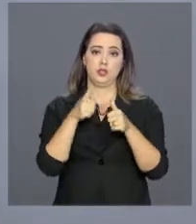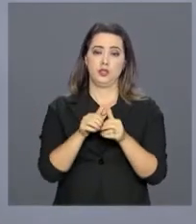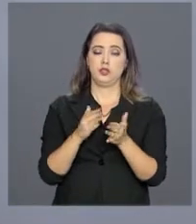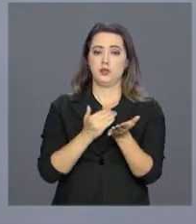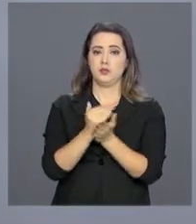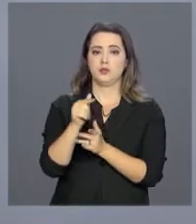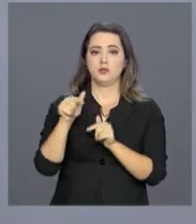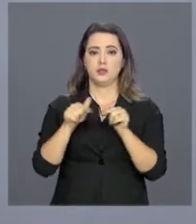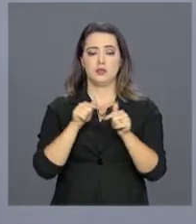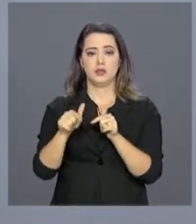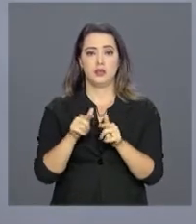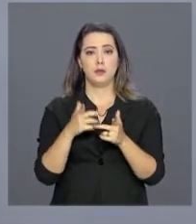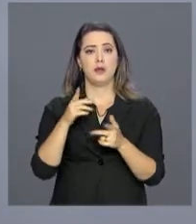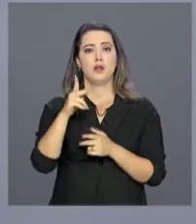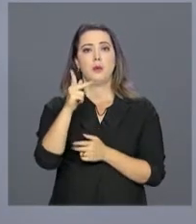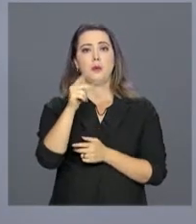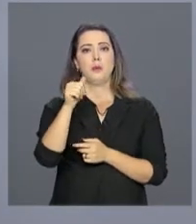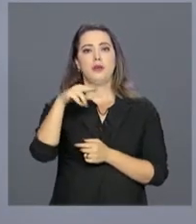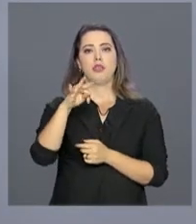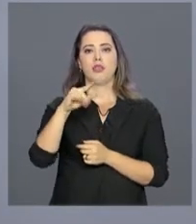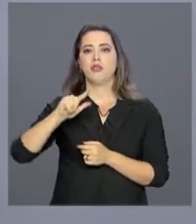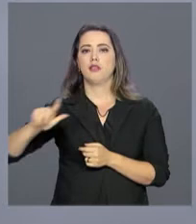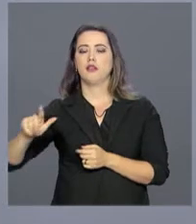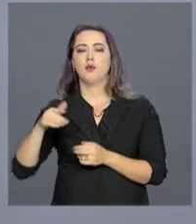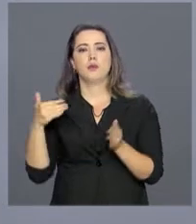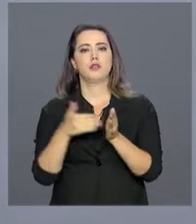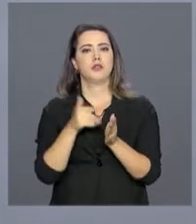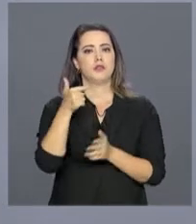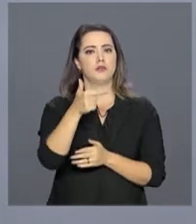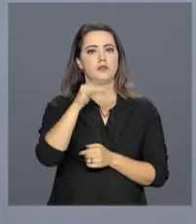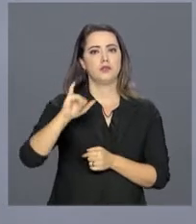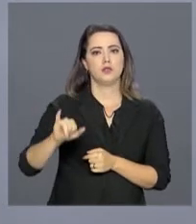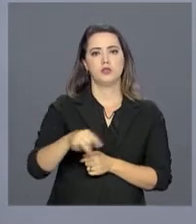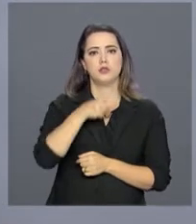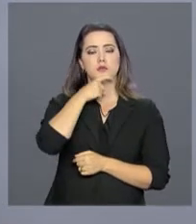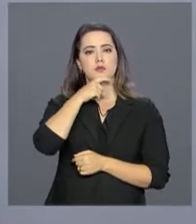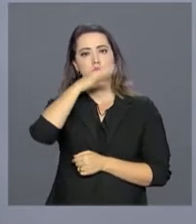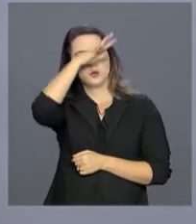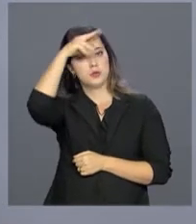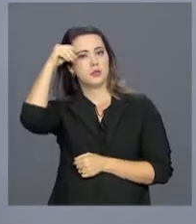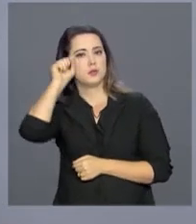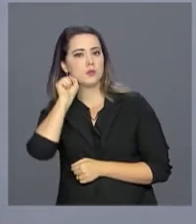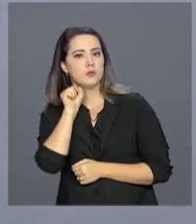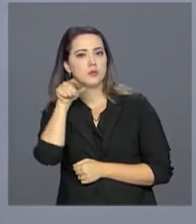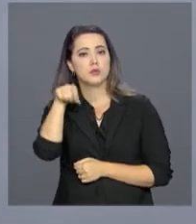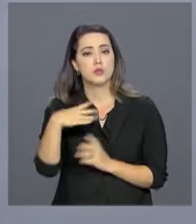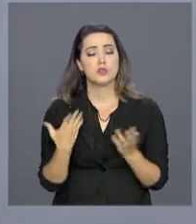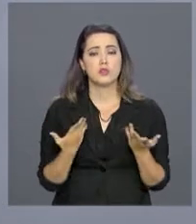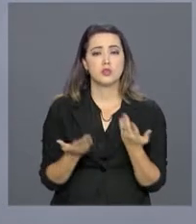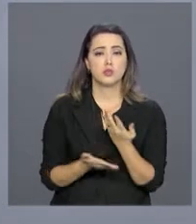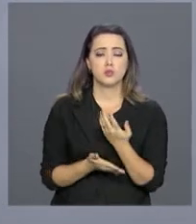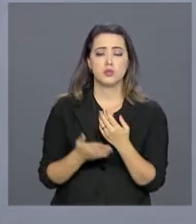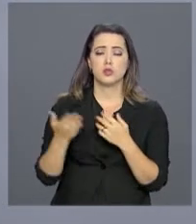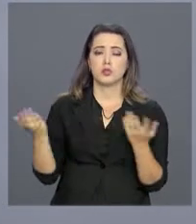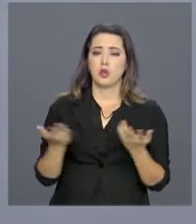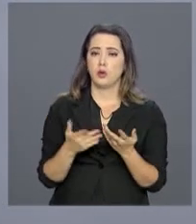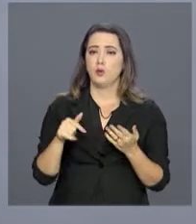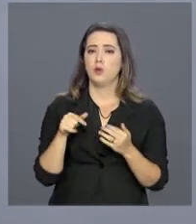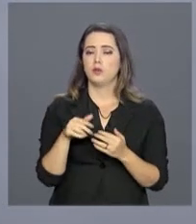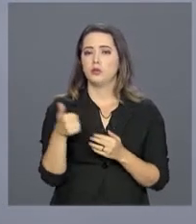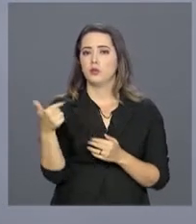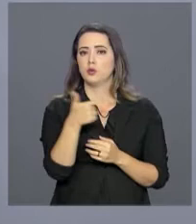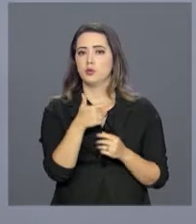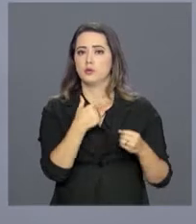Operação Pantanal, que segue até 22 de julho no estado de Mato Grosso do Sul. Nesta fase, moradores de